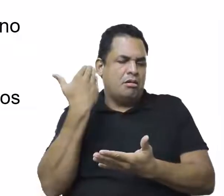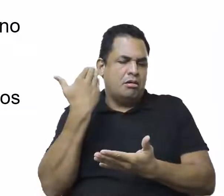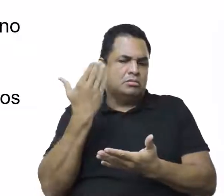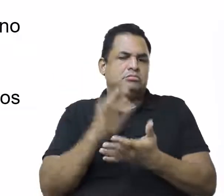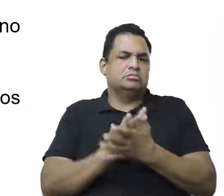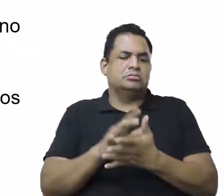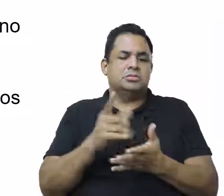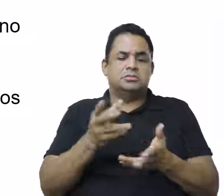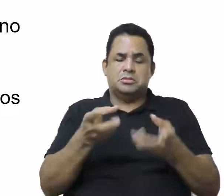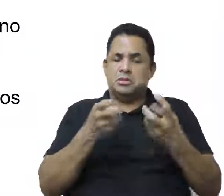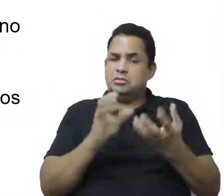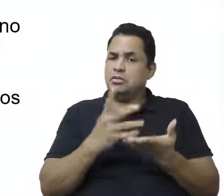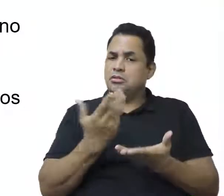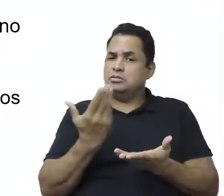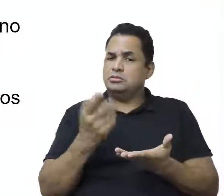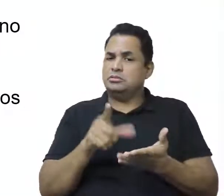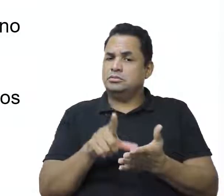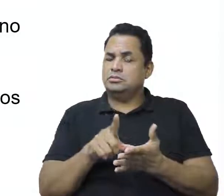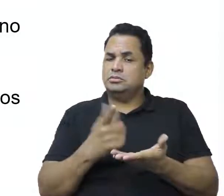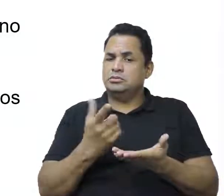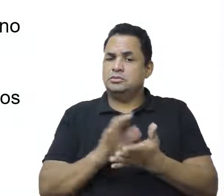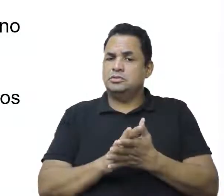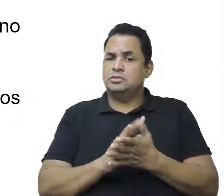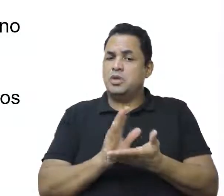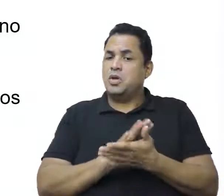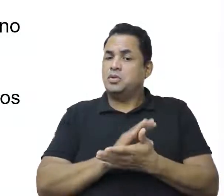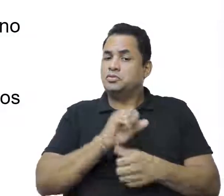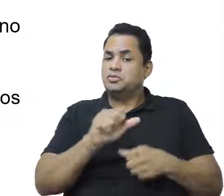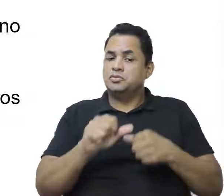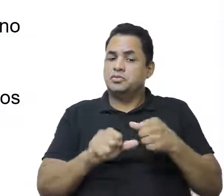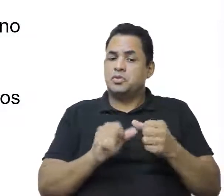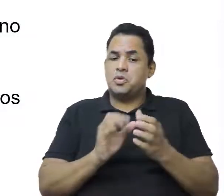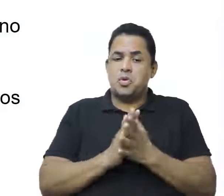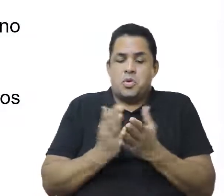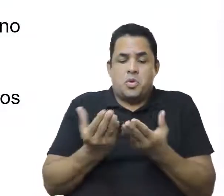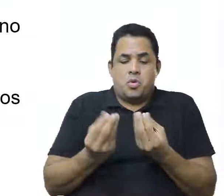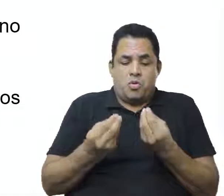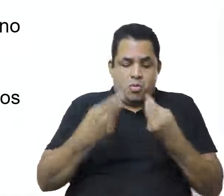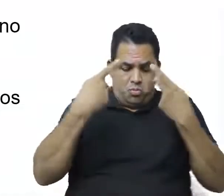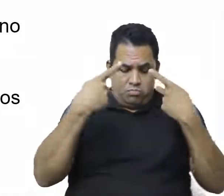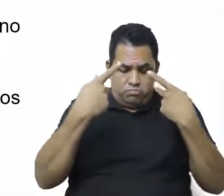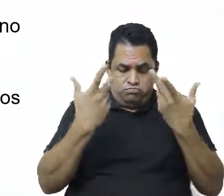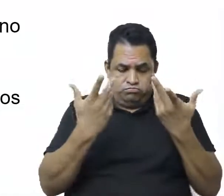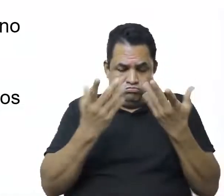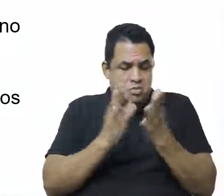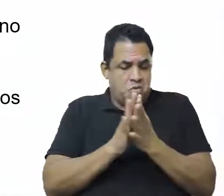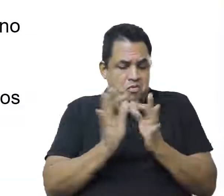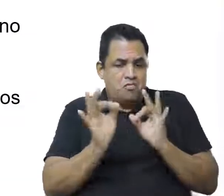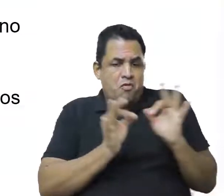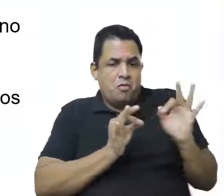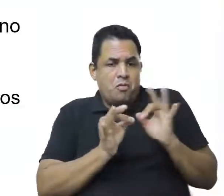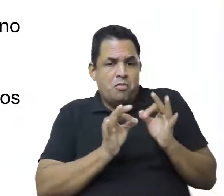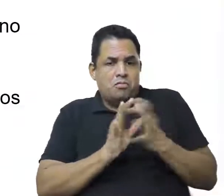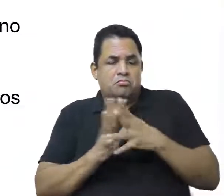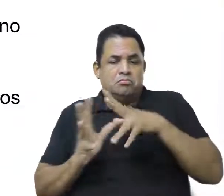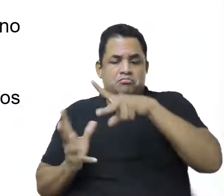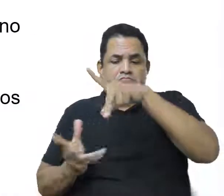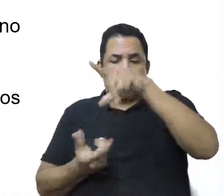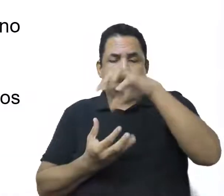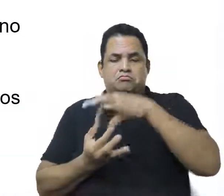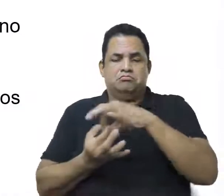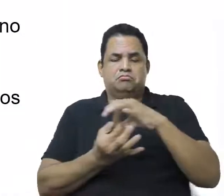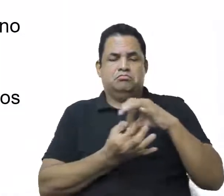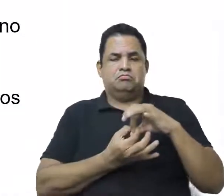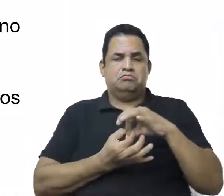como antes? Não. Ela só mudou de roupa. Só mudou de roupa no mundo globalizado.